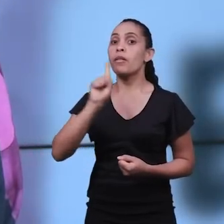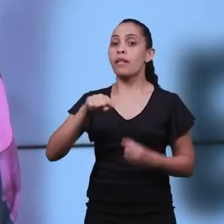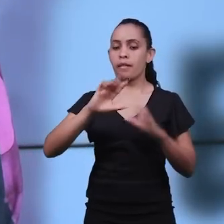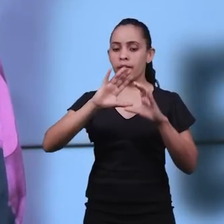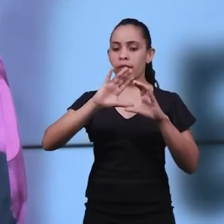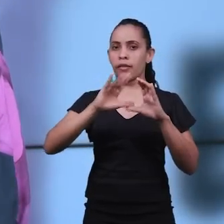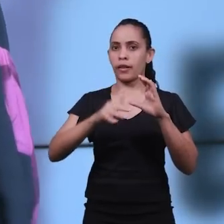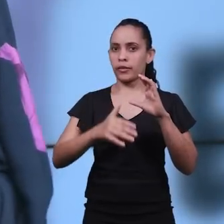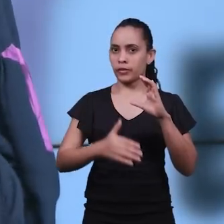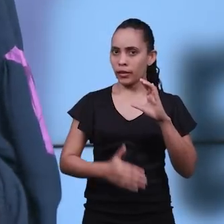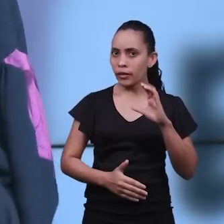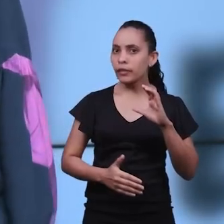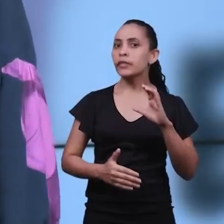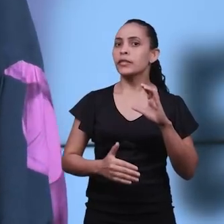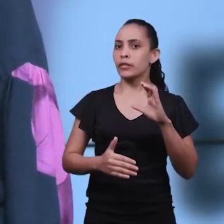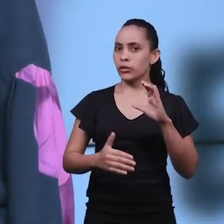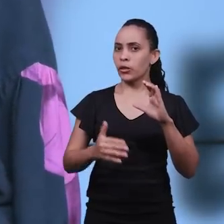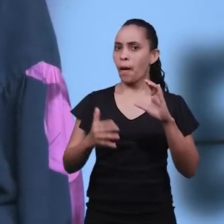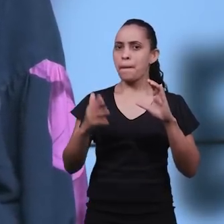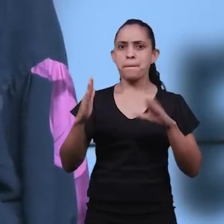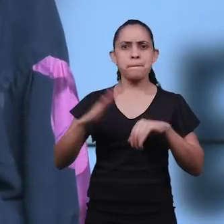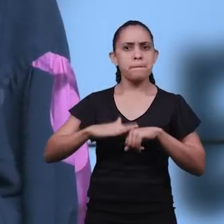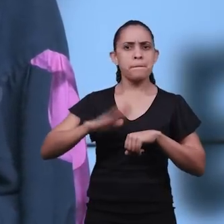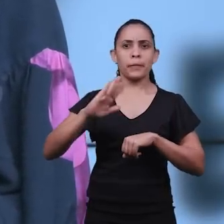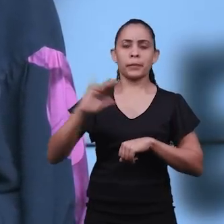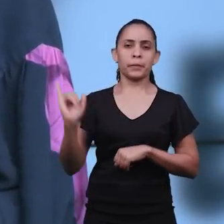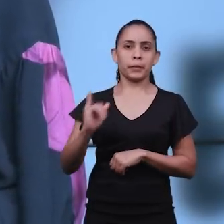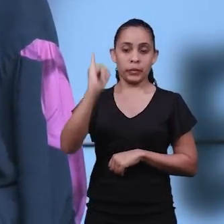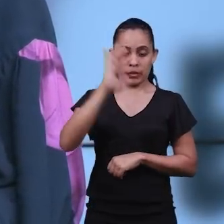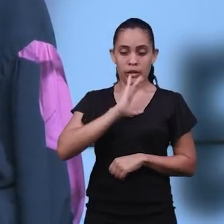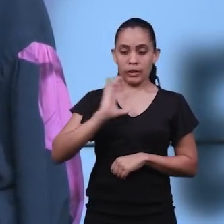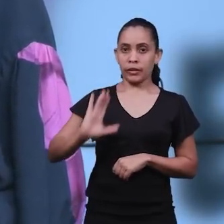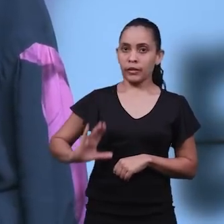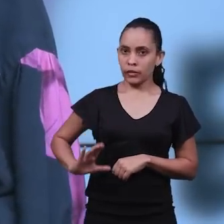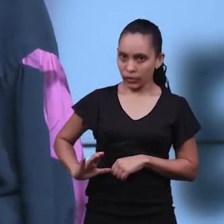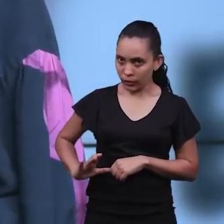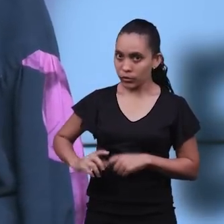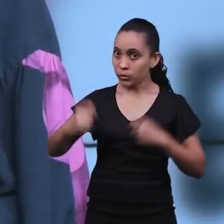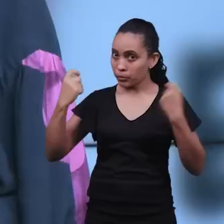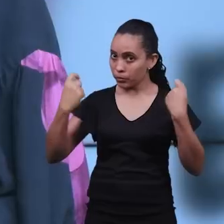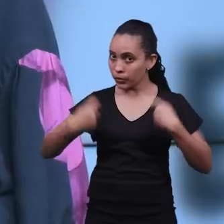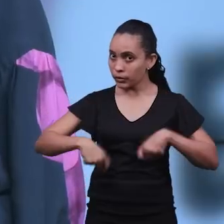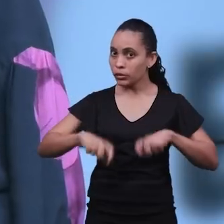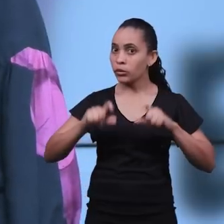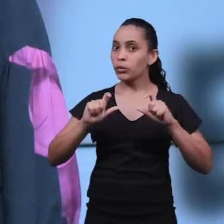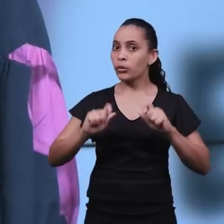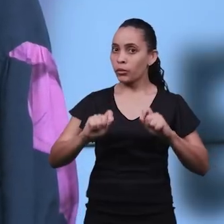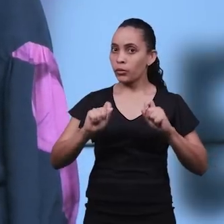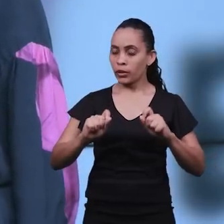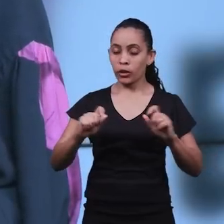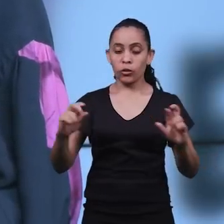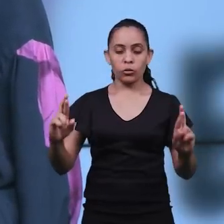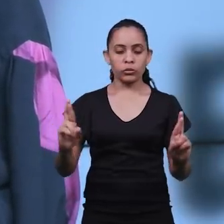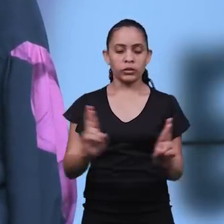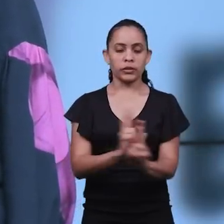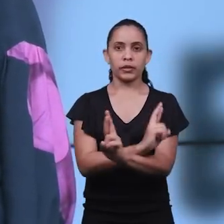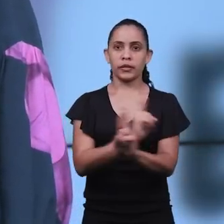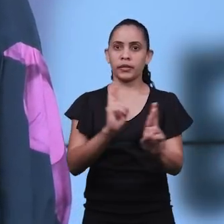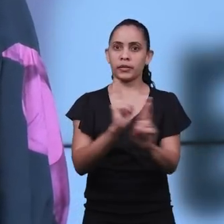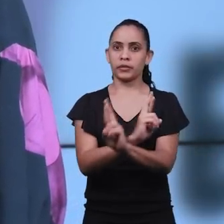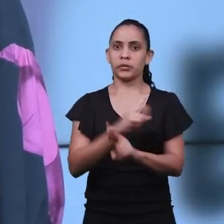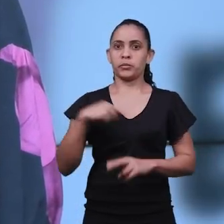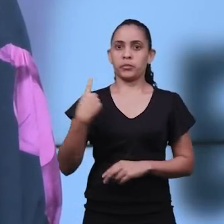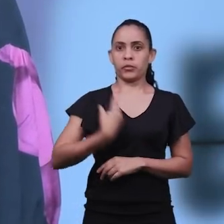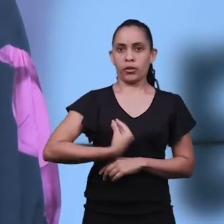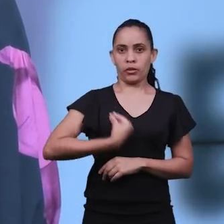é a característica mais elevada da vida em Cristo e deve nortear todos os